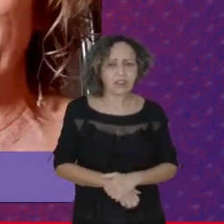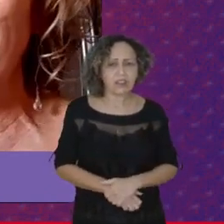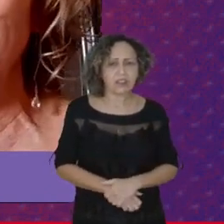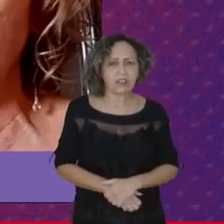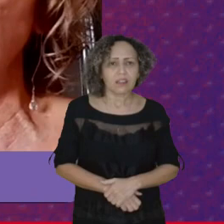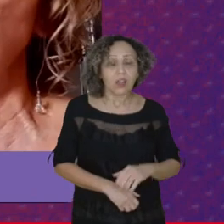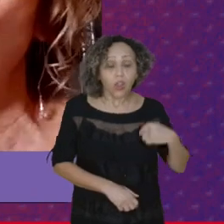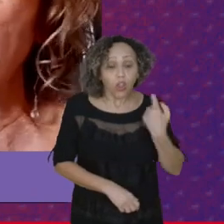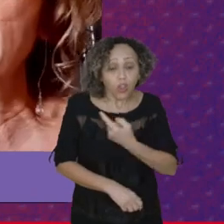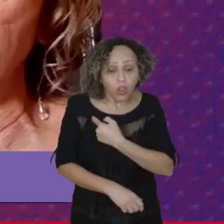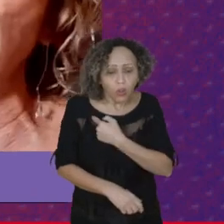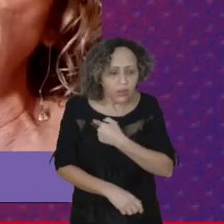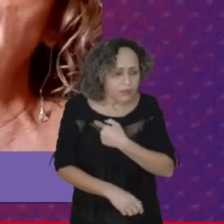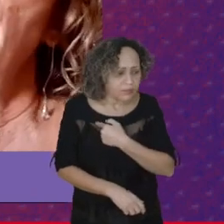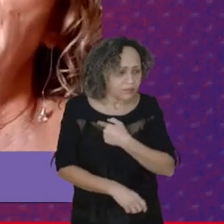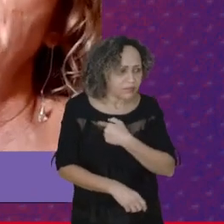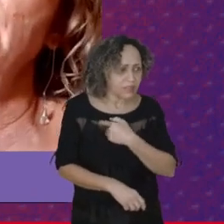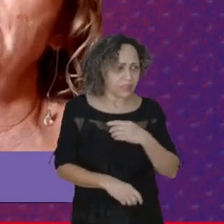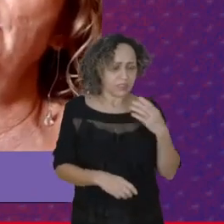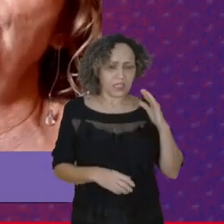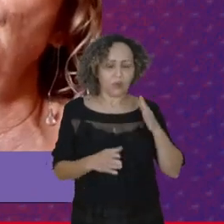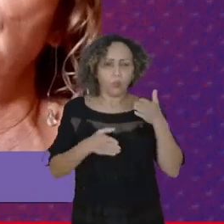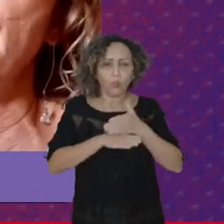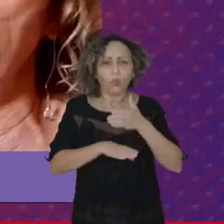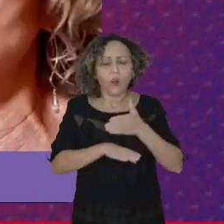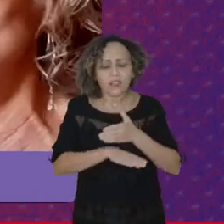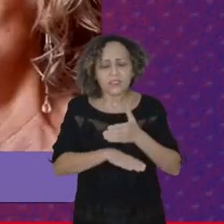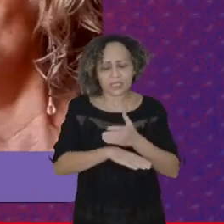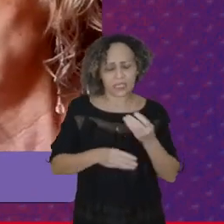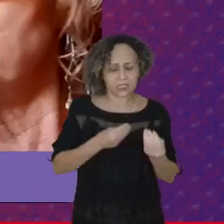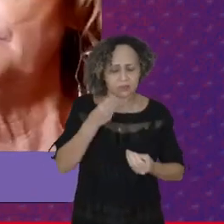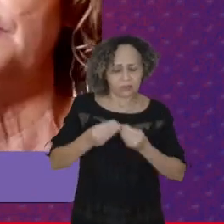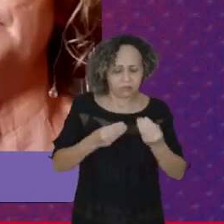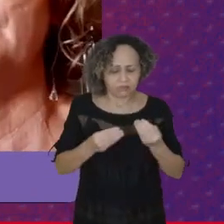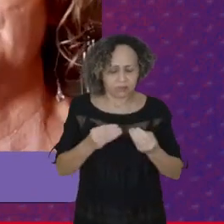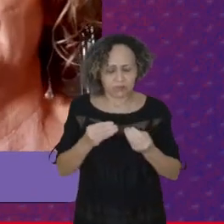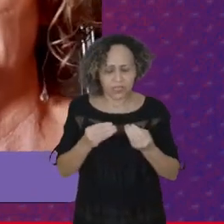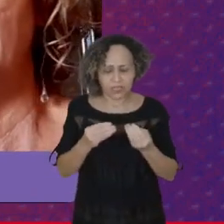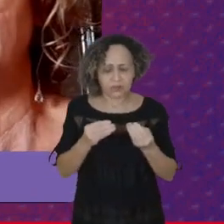e a gente perdendo o acesso a esse serviço de saúde.